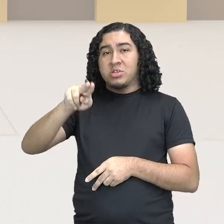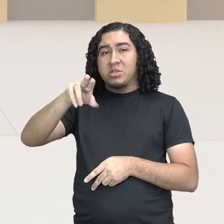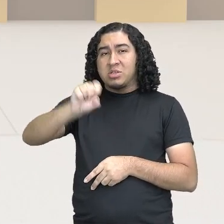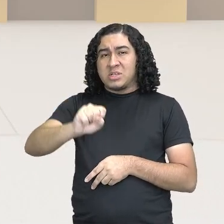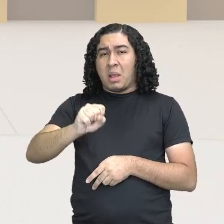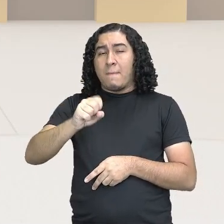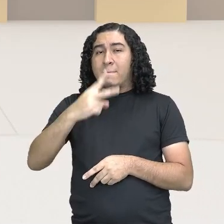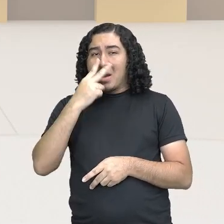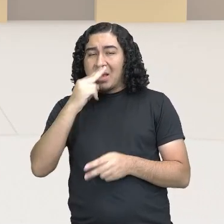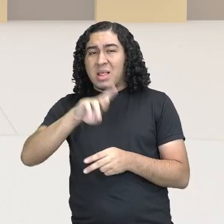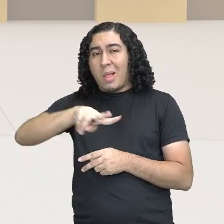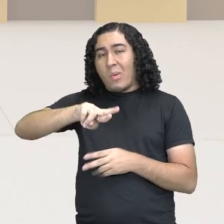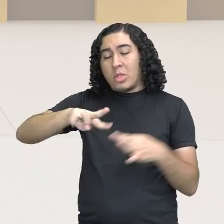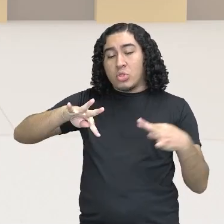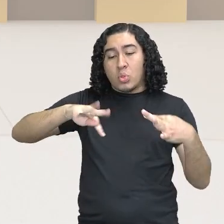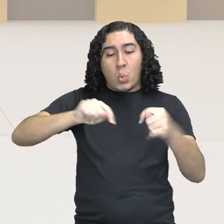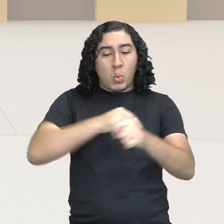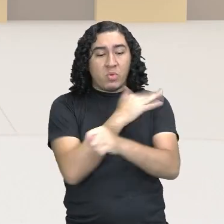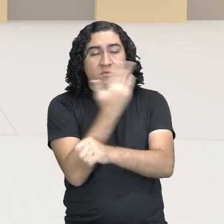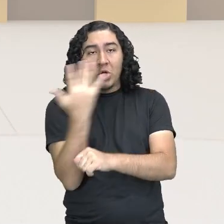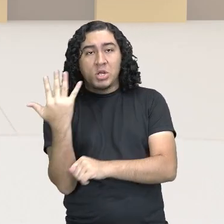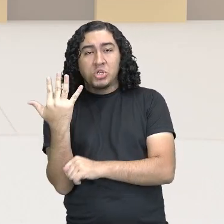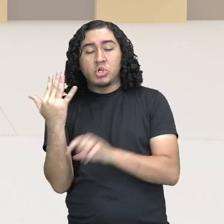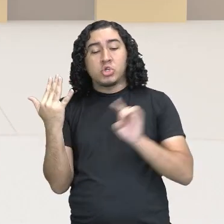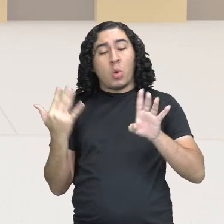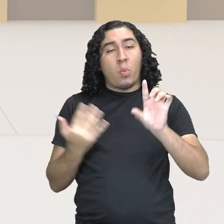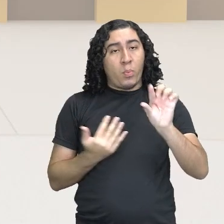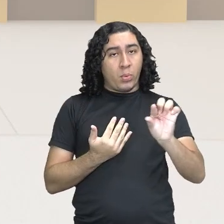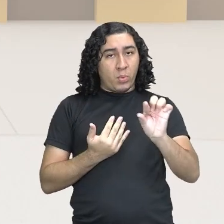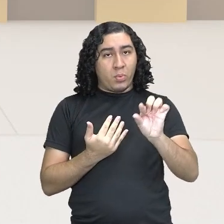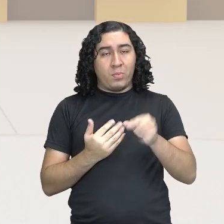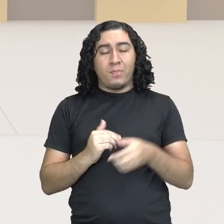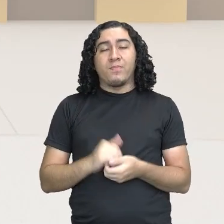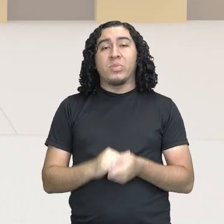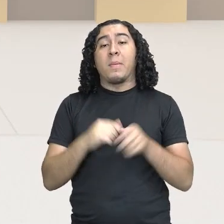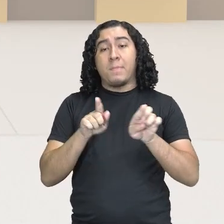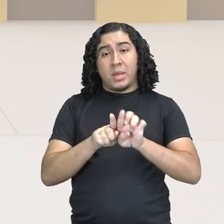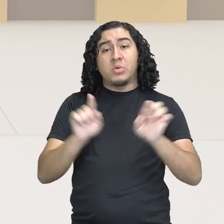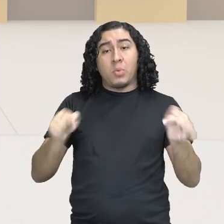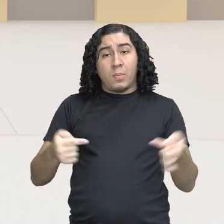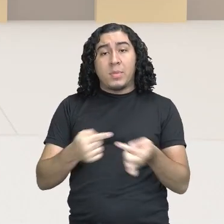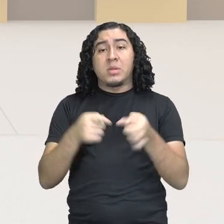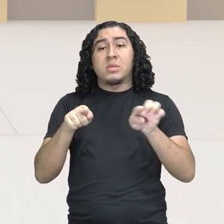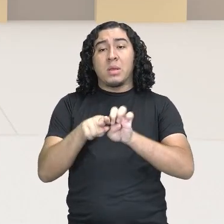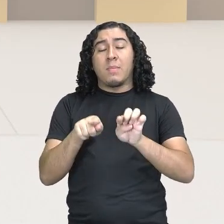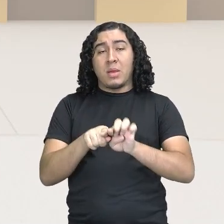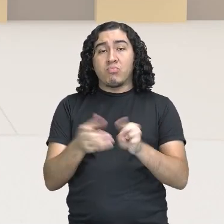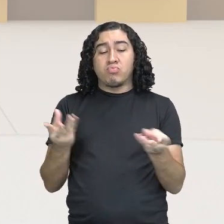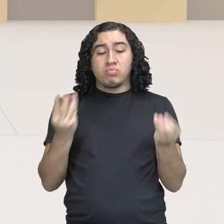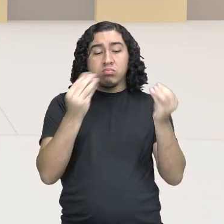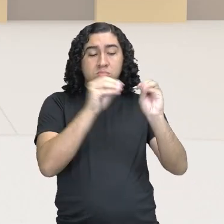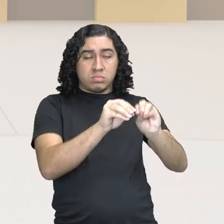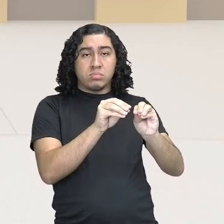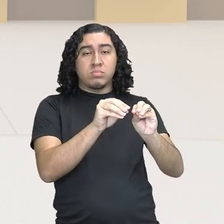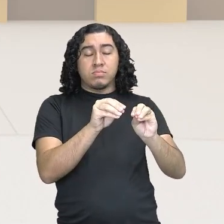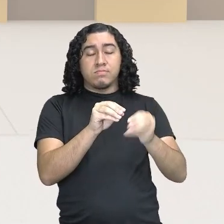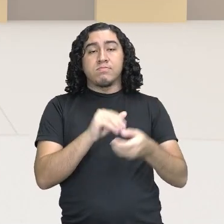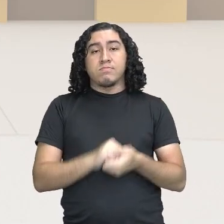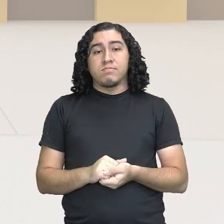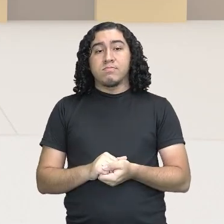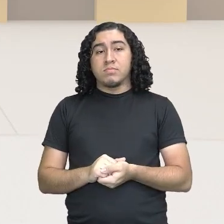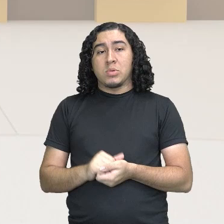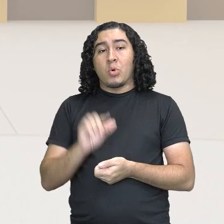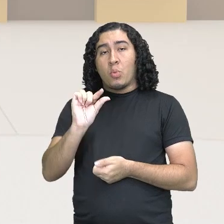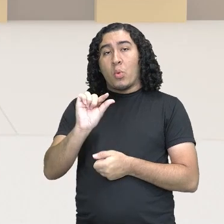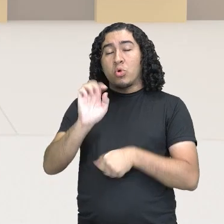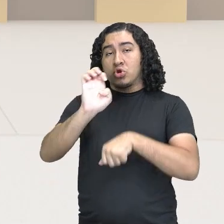totalmente Amazônia, só uma parte dele é a Amazônia, mas também é considerado, e a gente inclui ainda também parte do